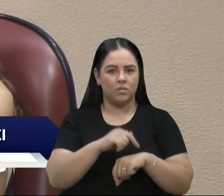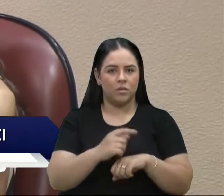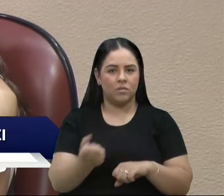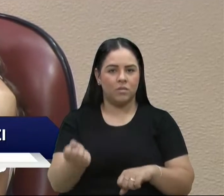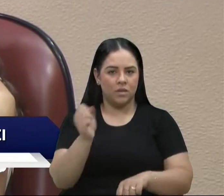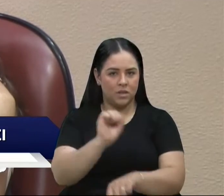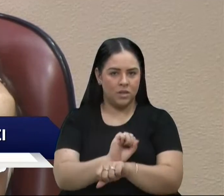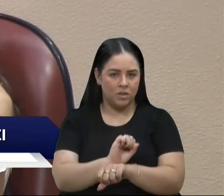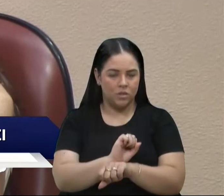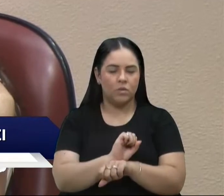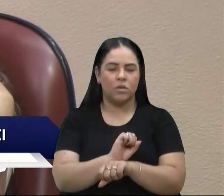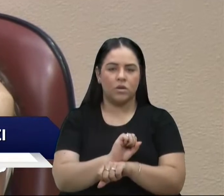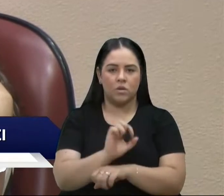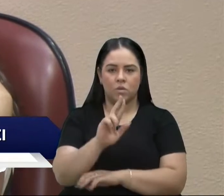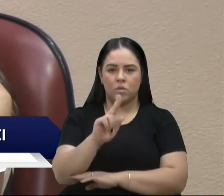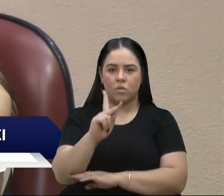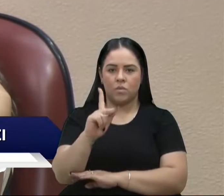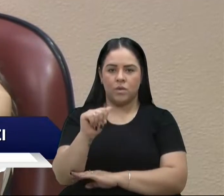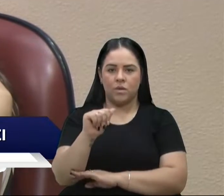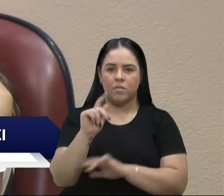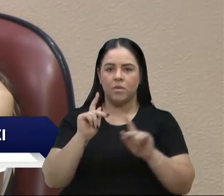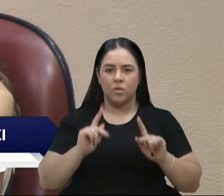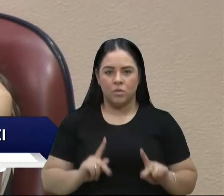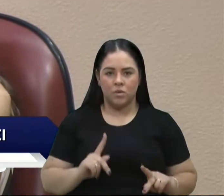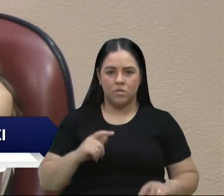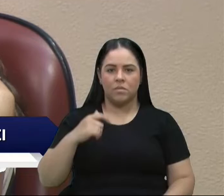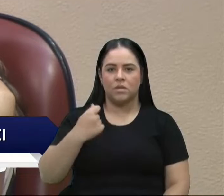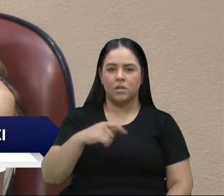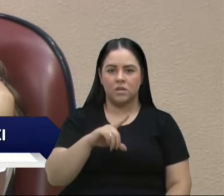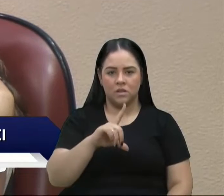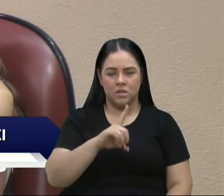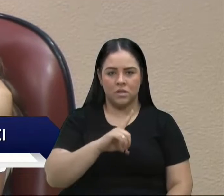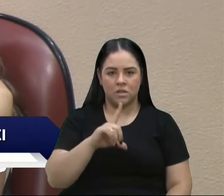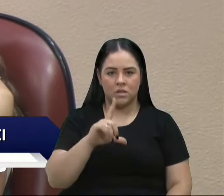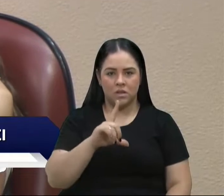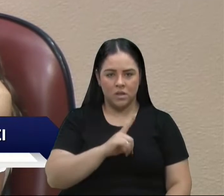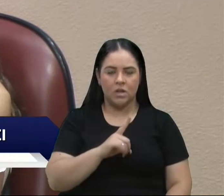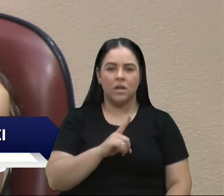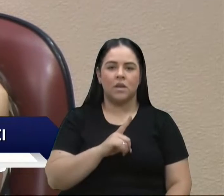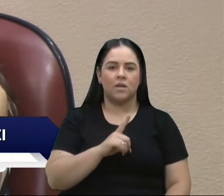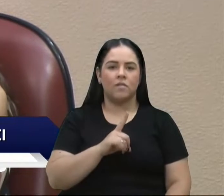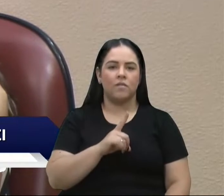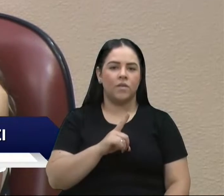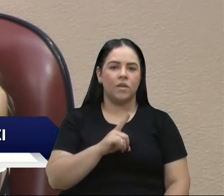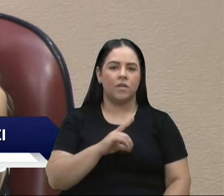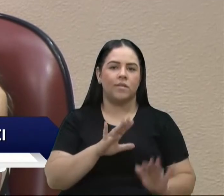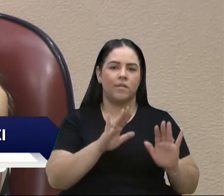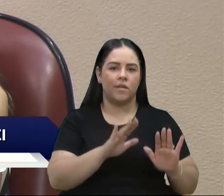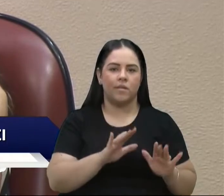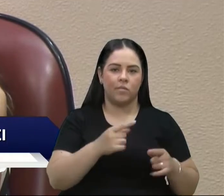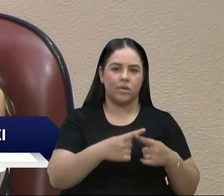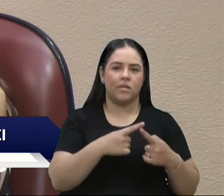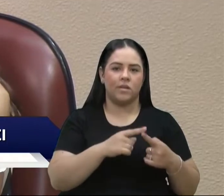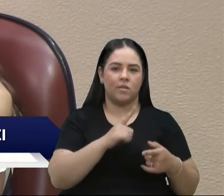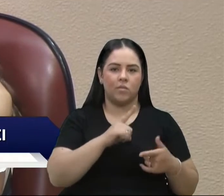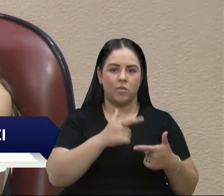leito nas UPAs, via de regra, são pacientes que precisam de internações com finalidades